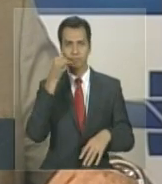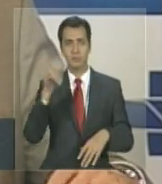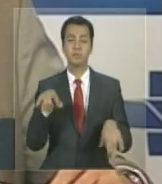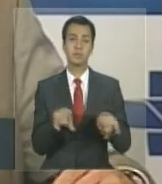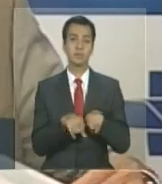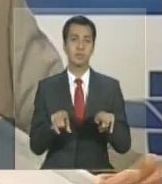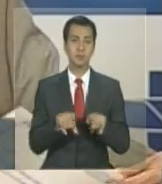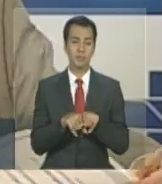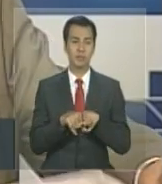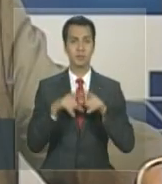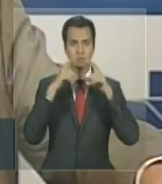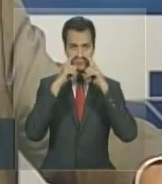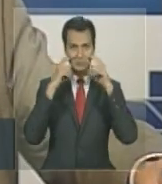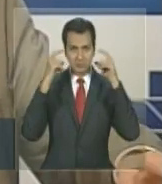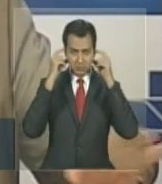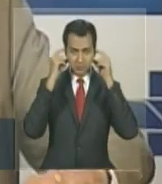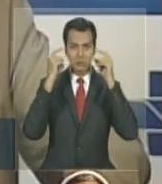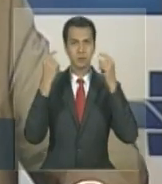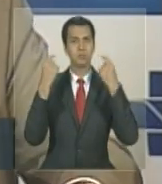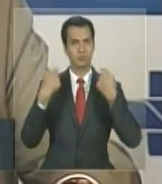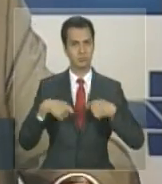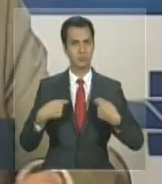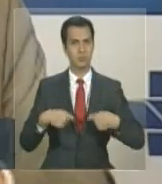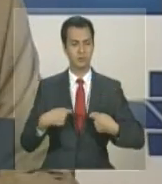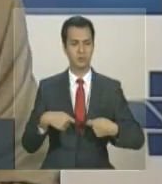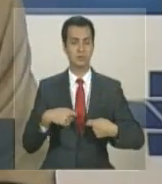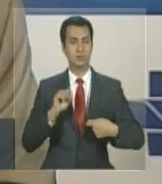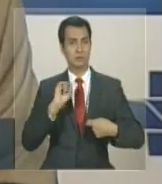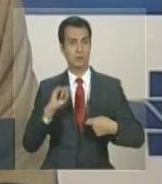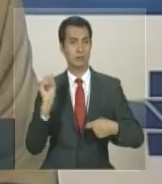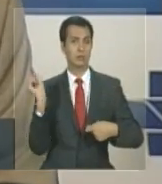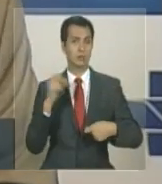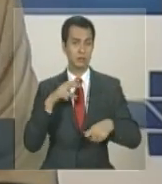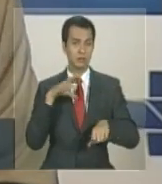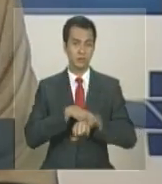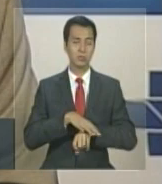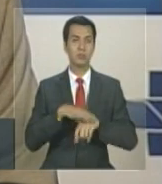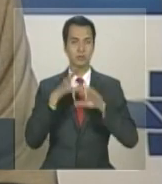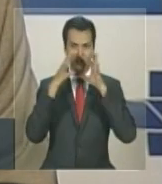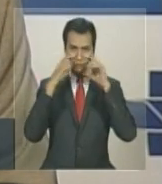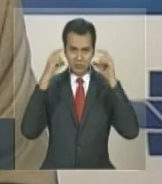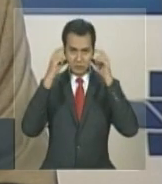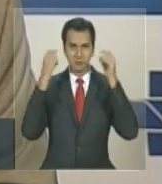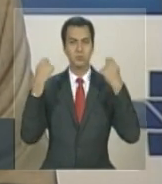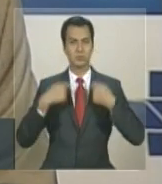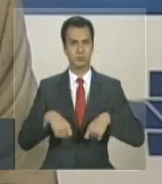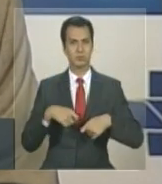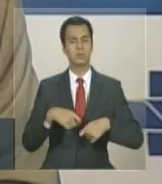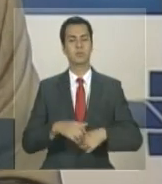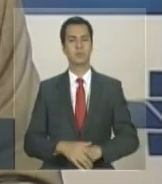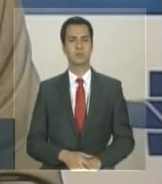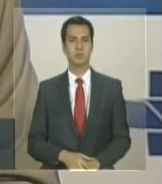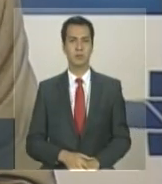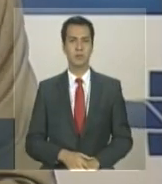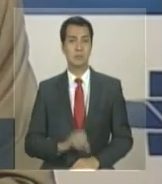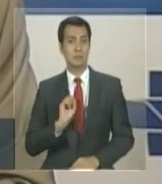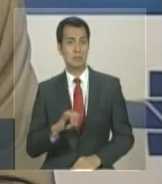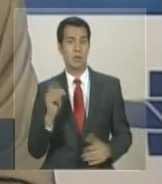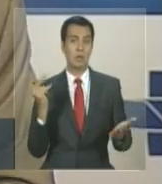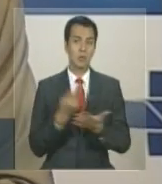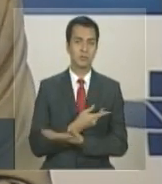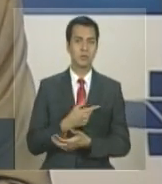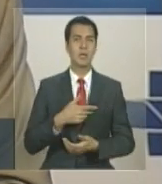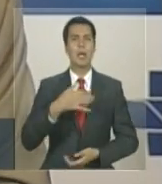sempre a boca e o nariz aí com lenço, descartável quando for, quando espirrar ou tossir. Todas